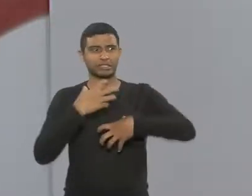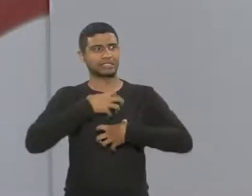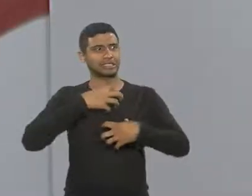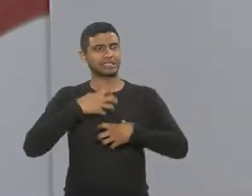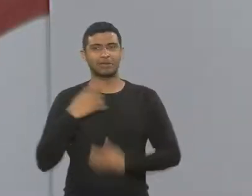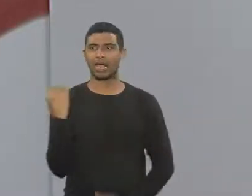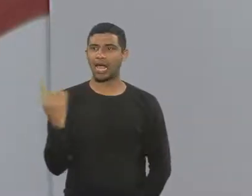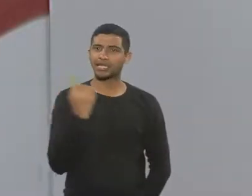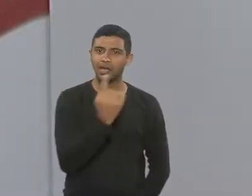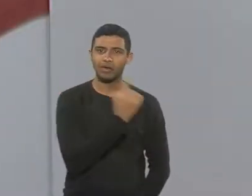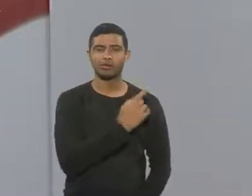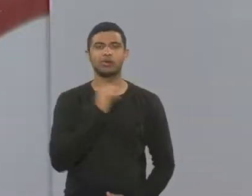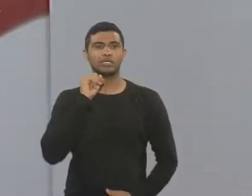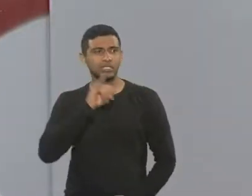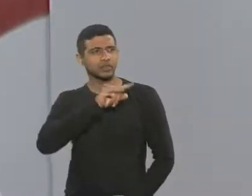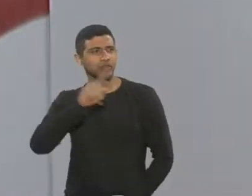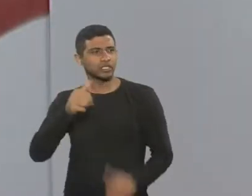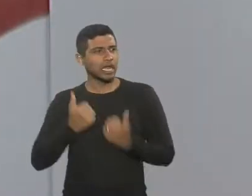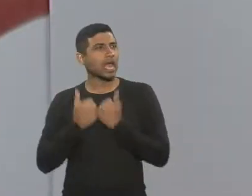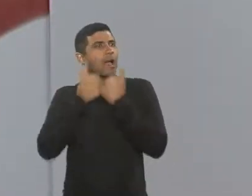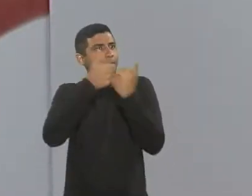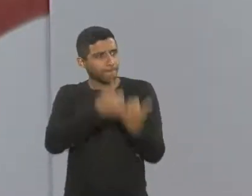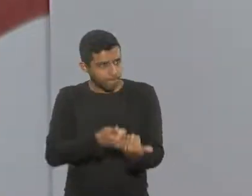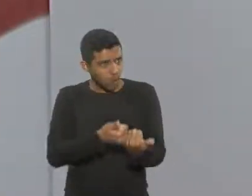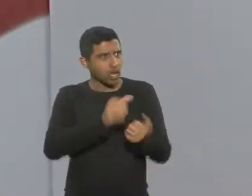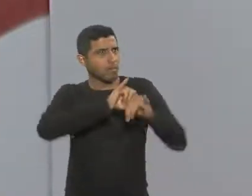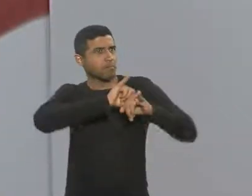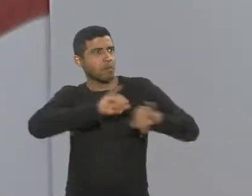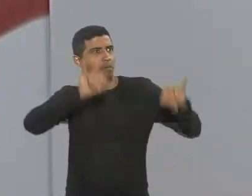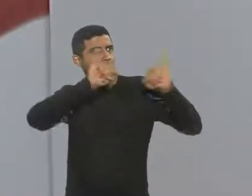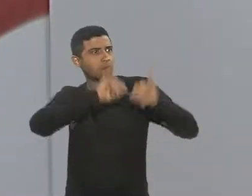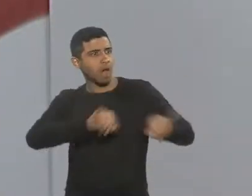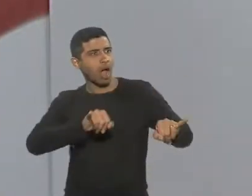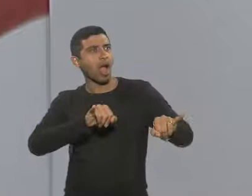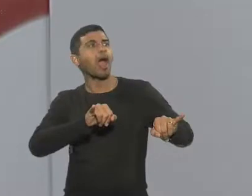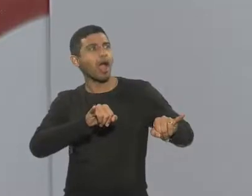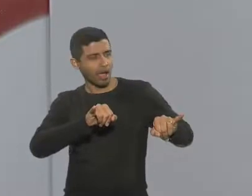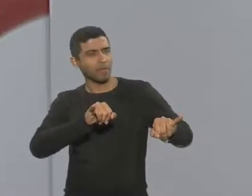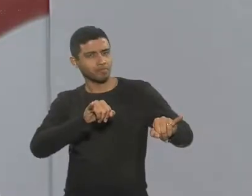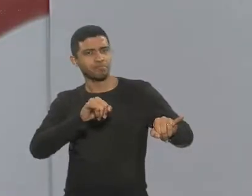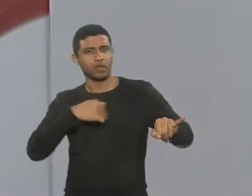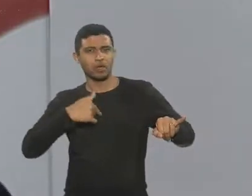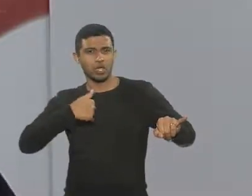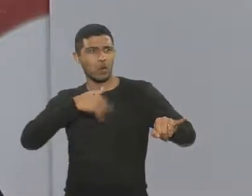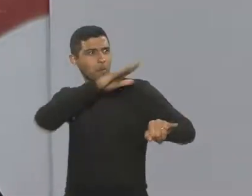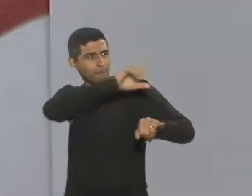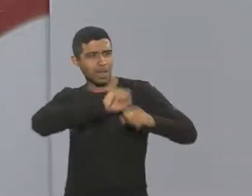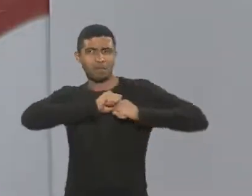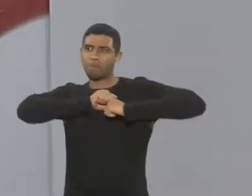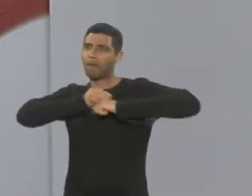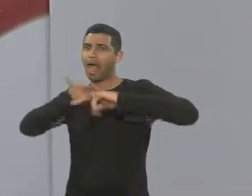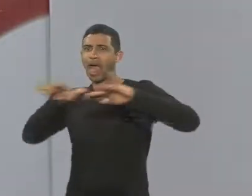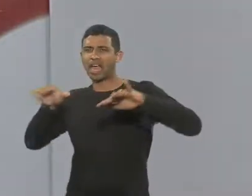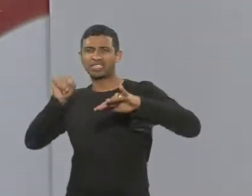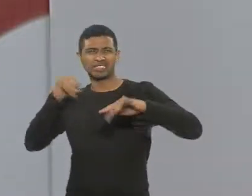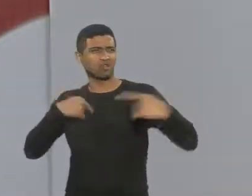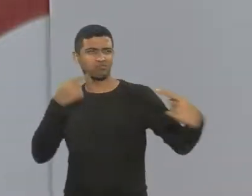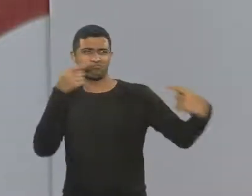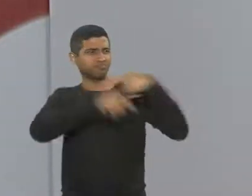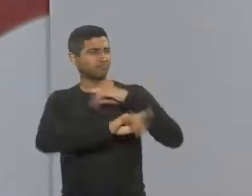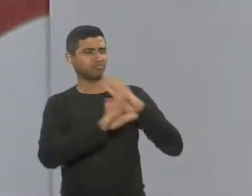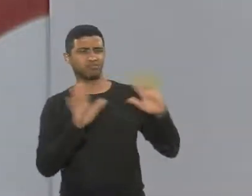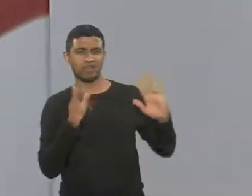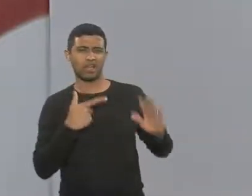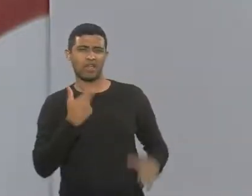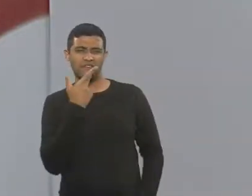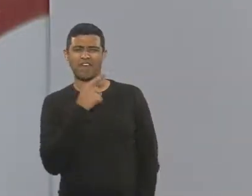convicções que cada um tem. Se você é a favor daquilo que ali se apresenta, né, então você espalha aquilo. Se não for, você vai chamar